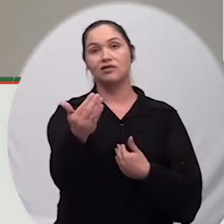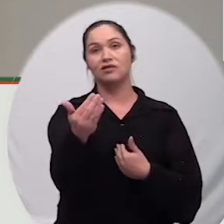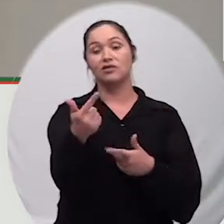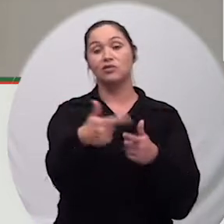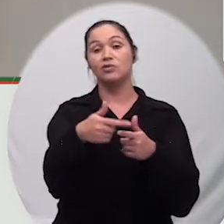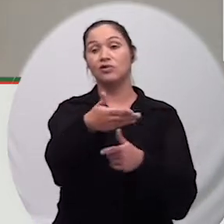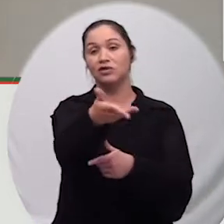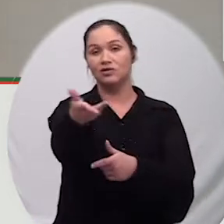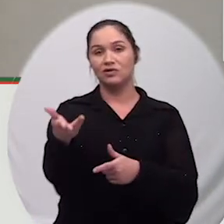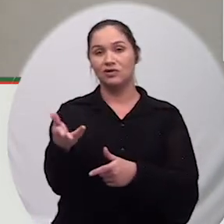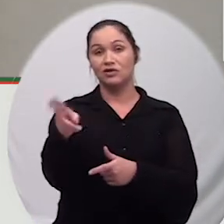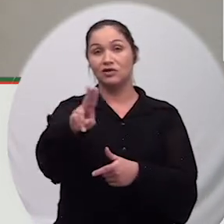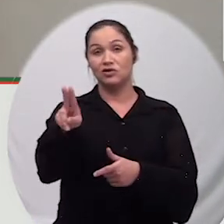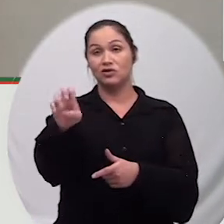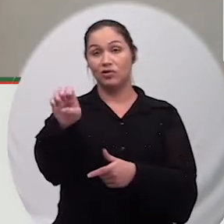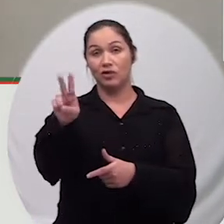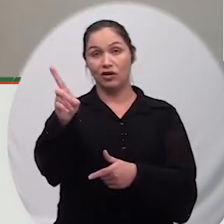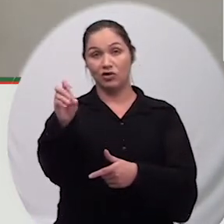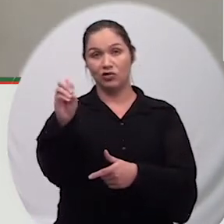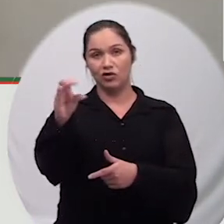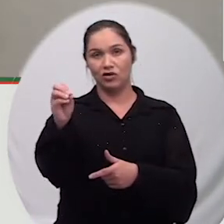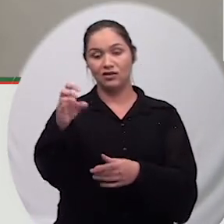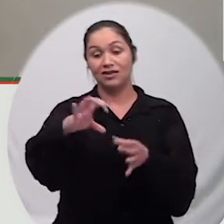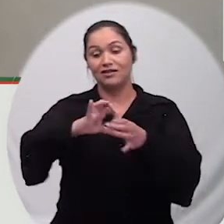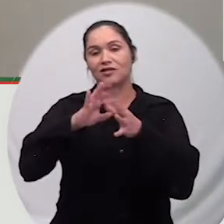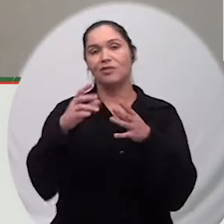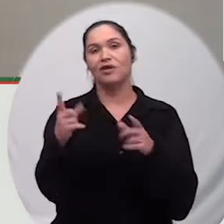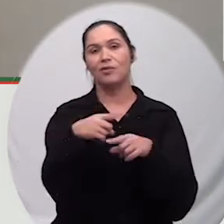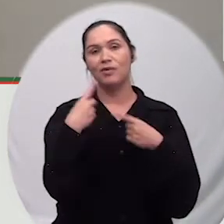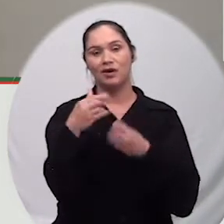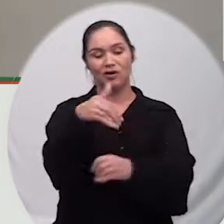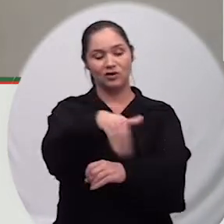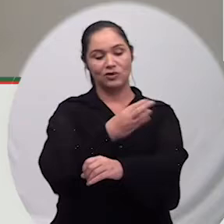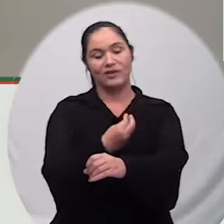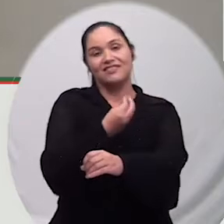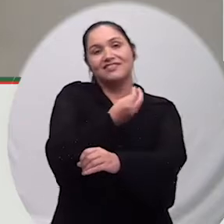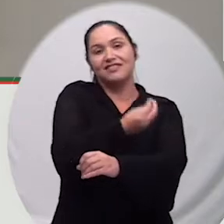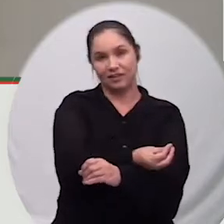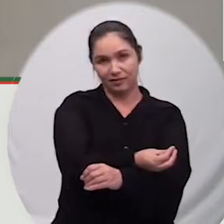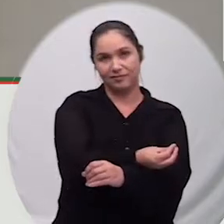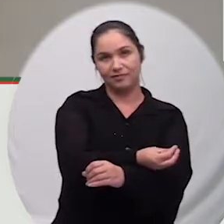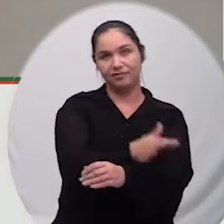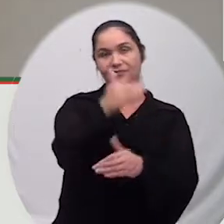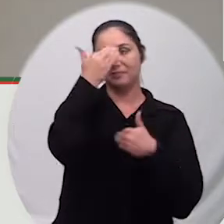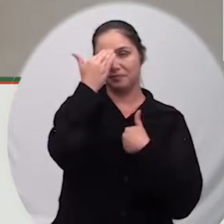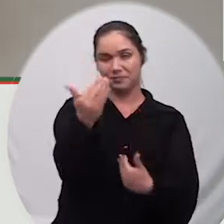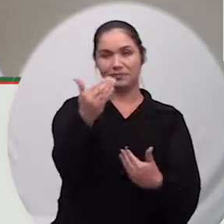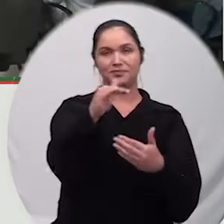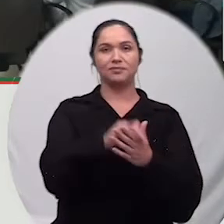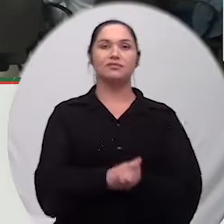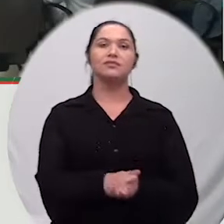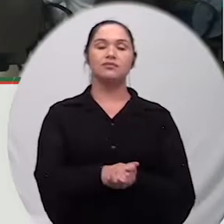dona Eudócia de Jesus Souza para estar naquela rua. Muito obrigado.